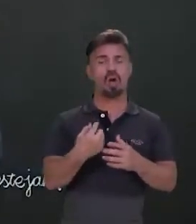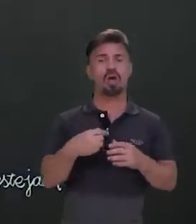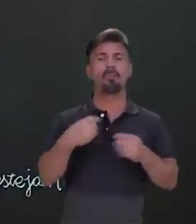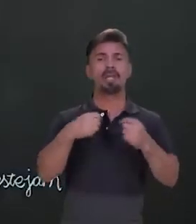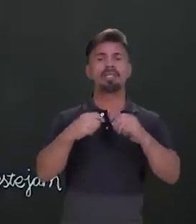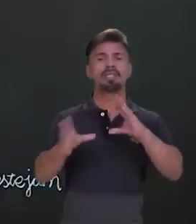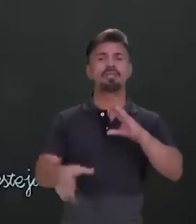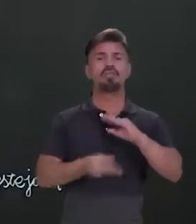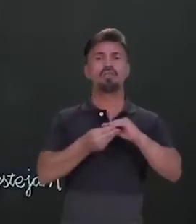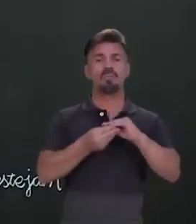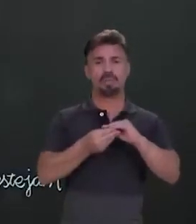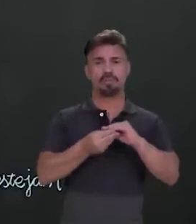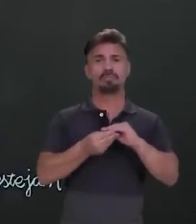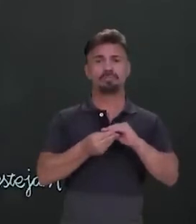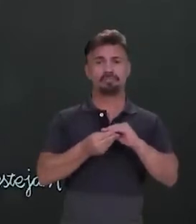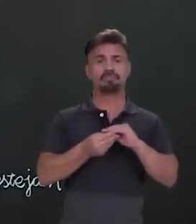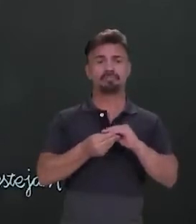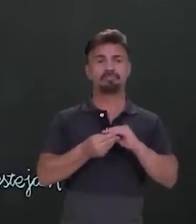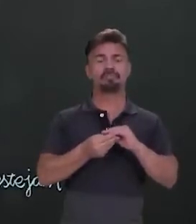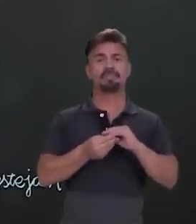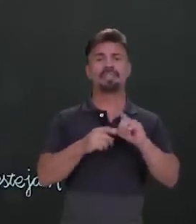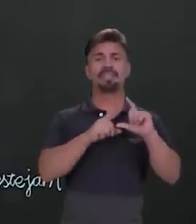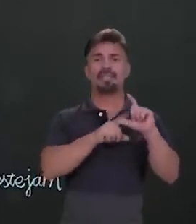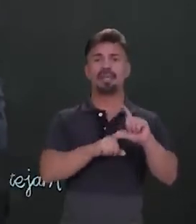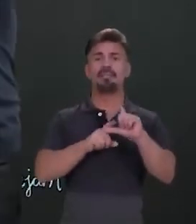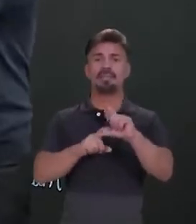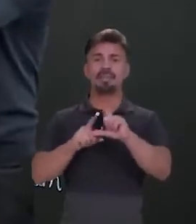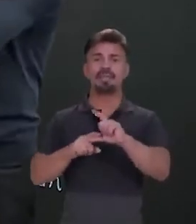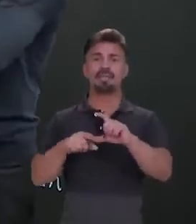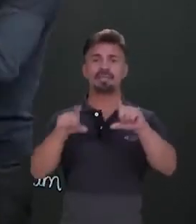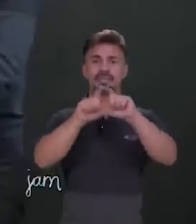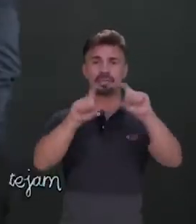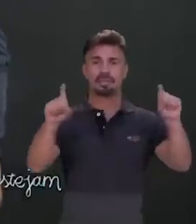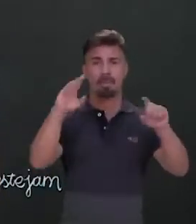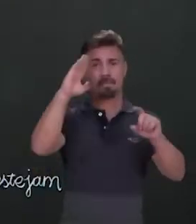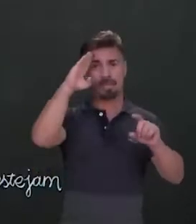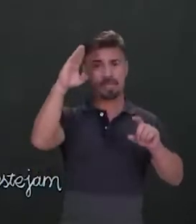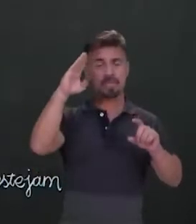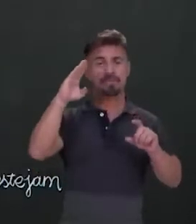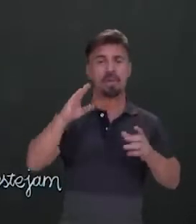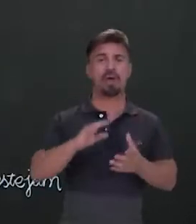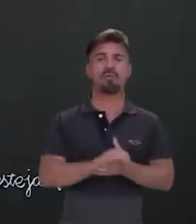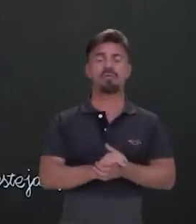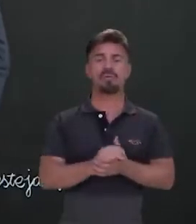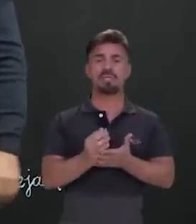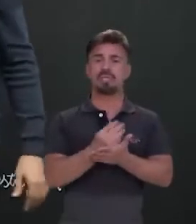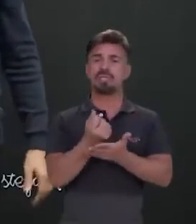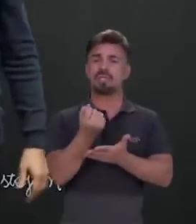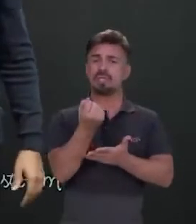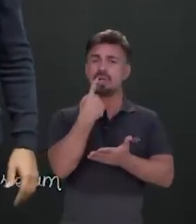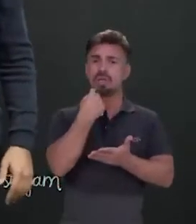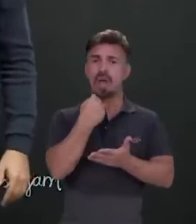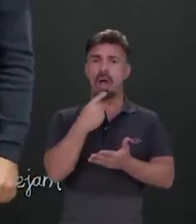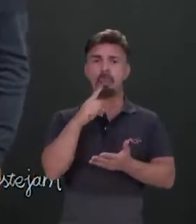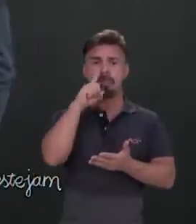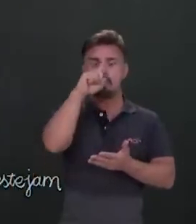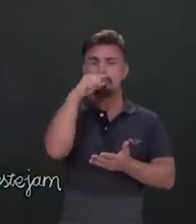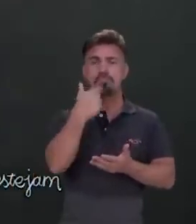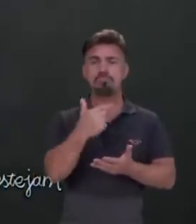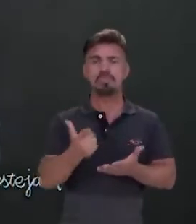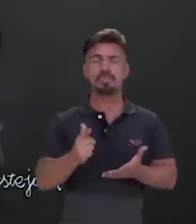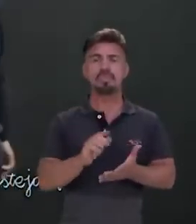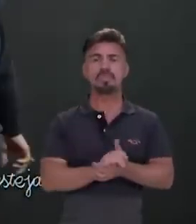o complemento, se não tiver a relação de dependência com a oração principal. Não há riscos para a ingestão do